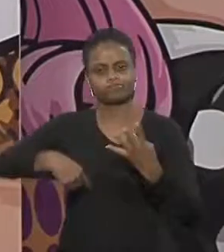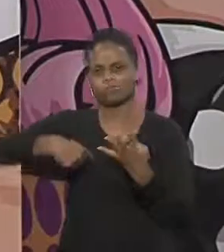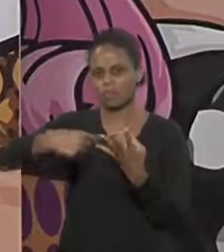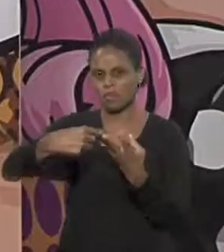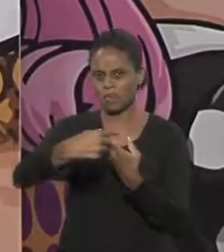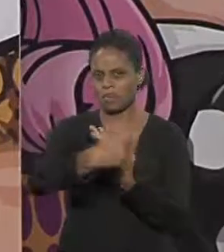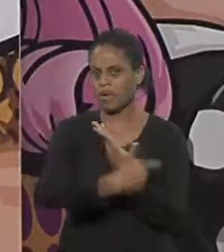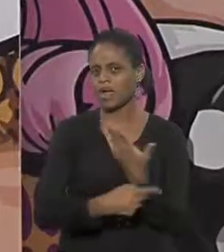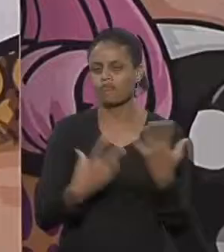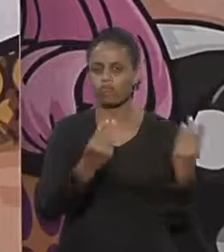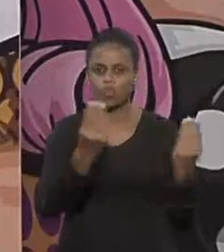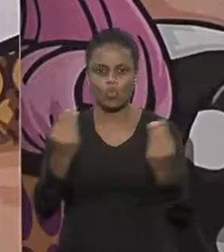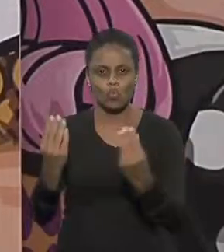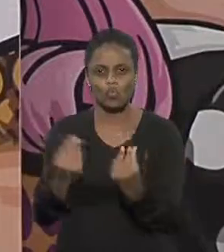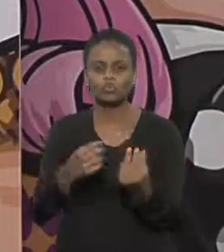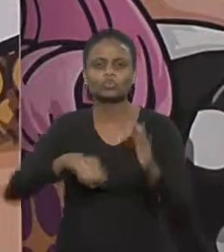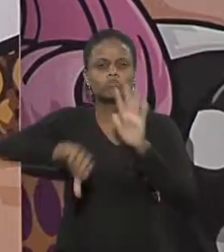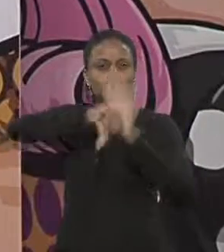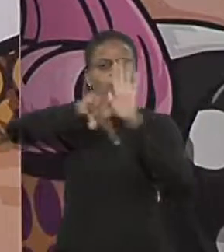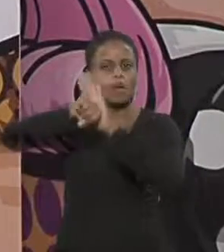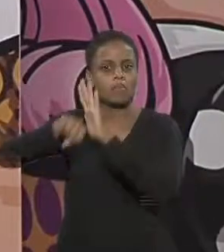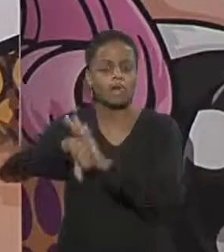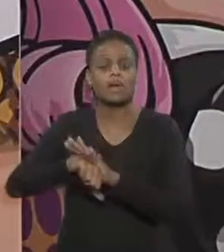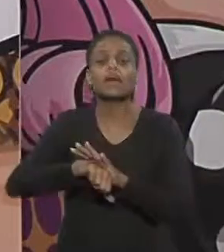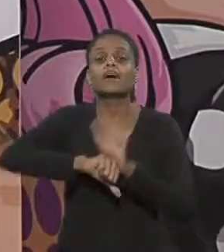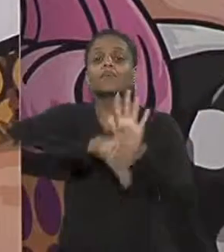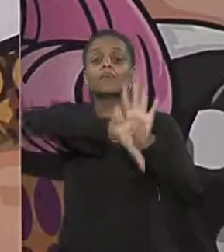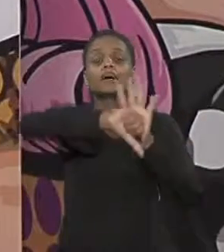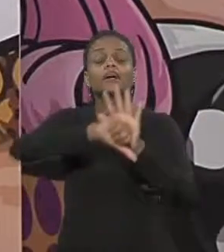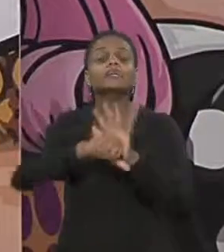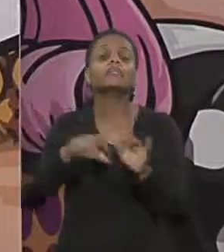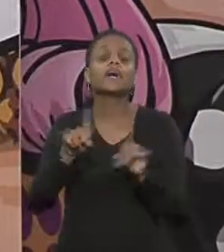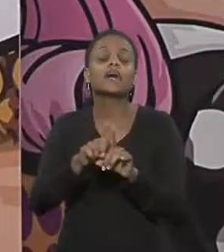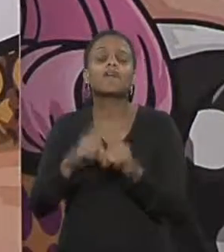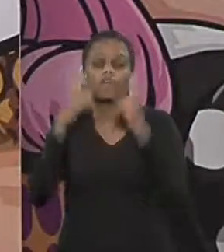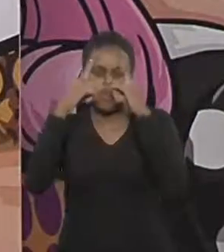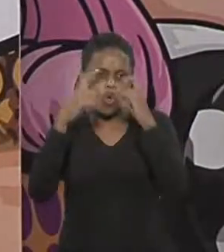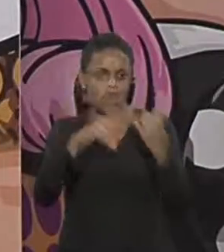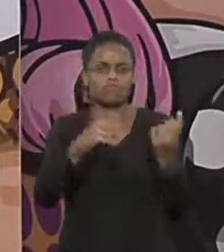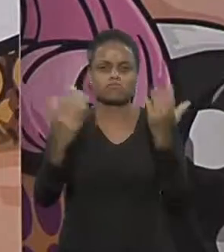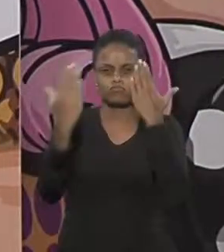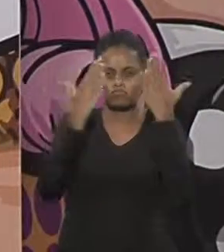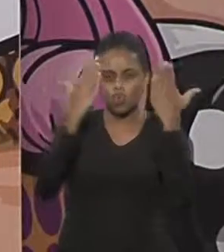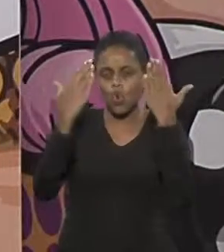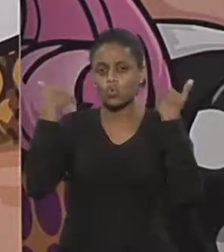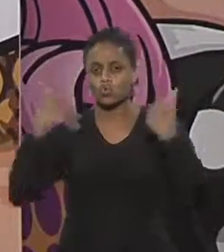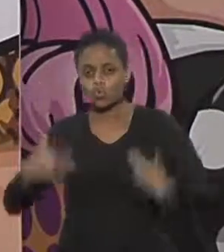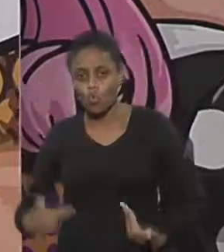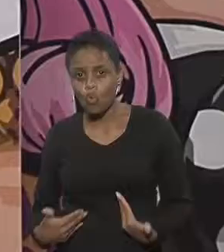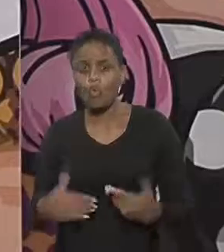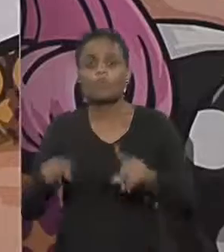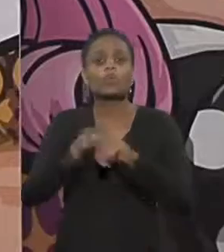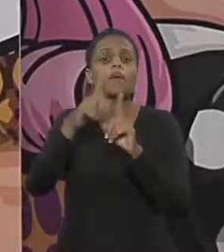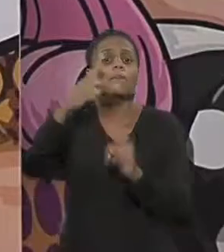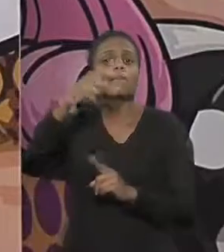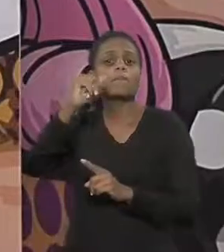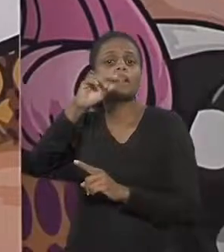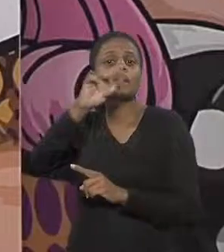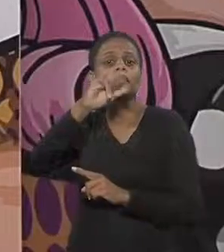um leque aí de tipificações de diversos crimes, desde a violência física,